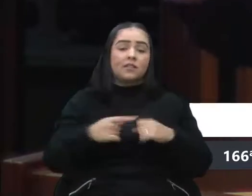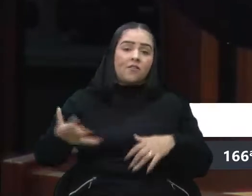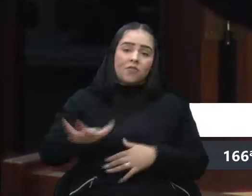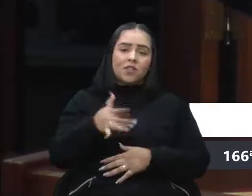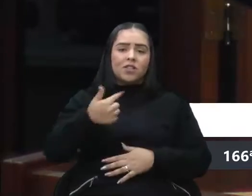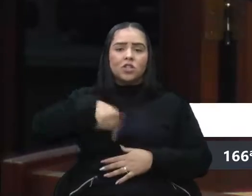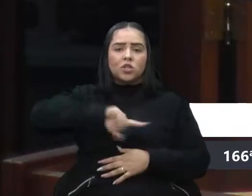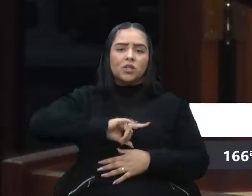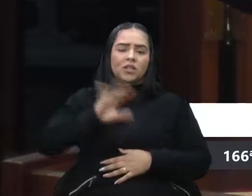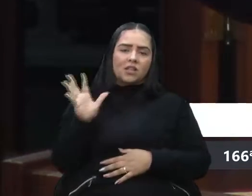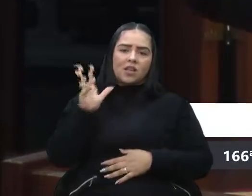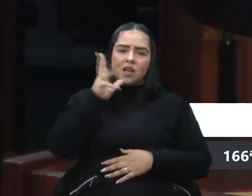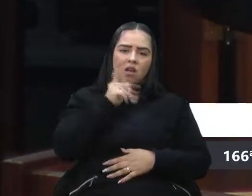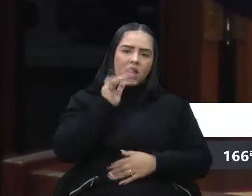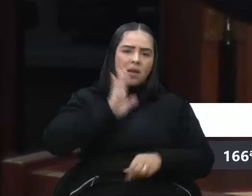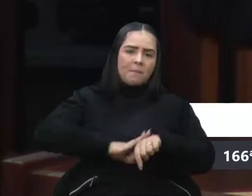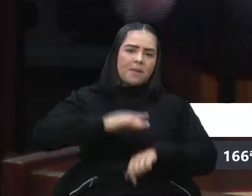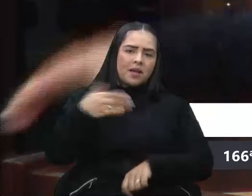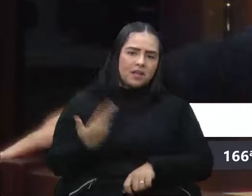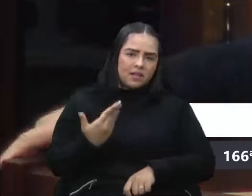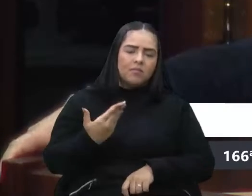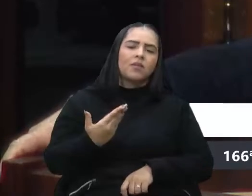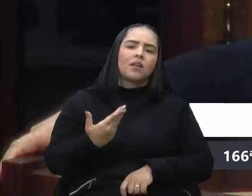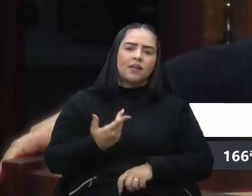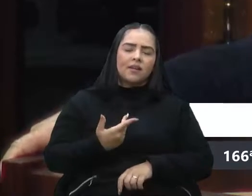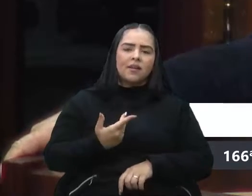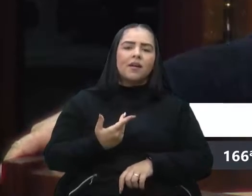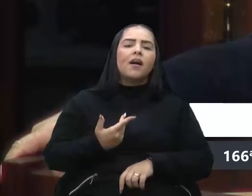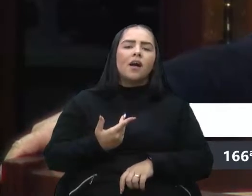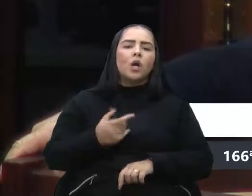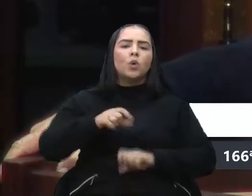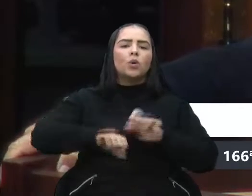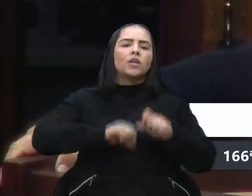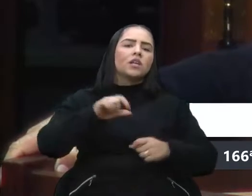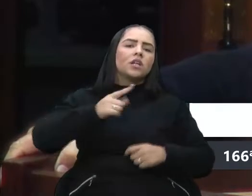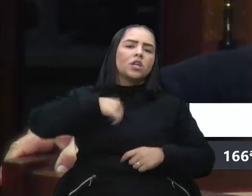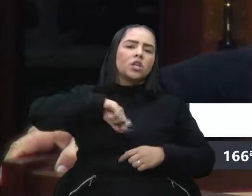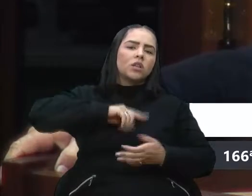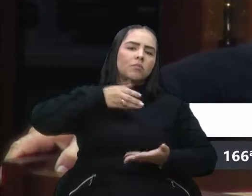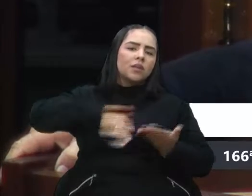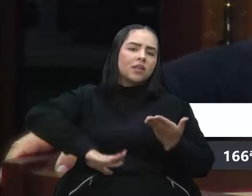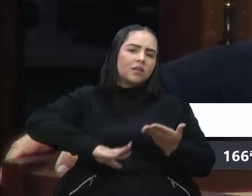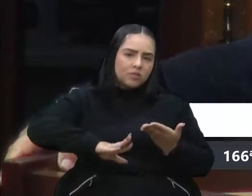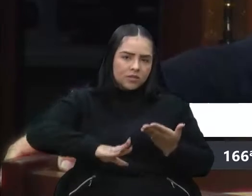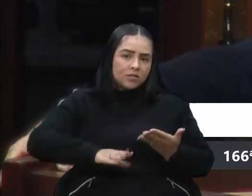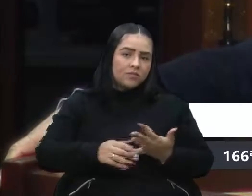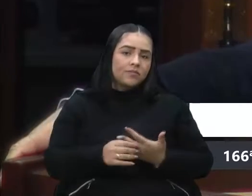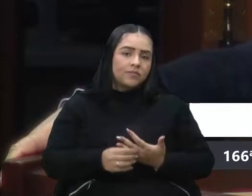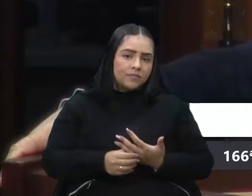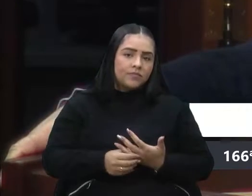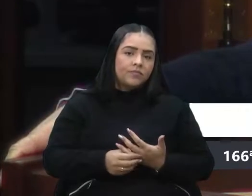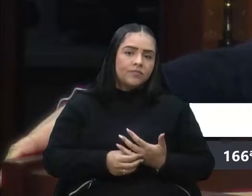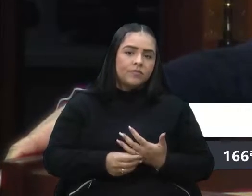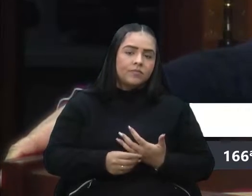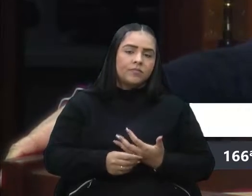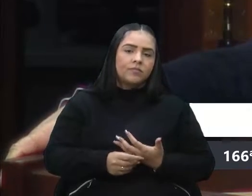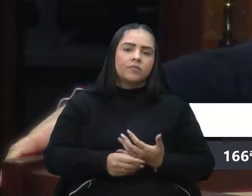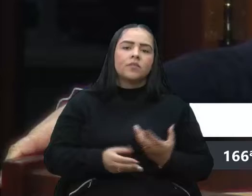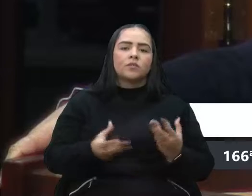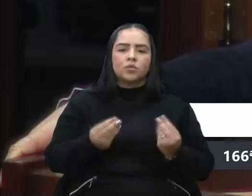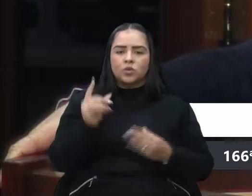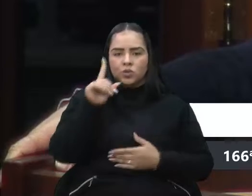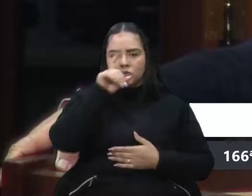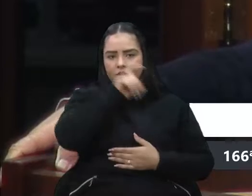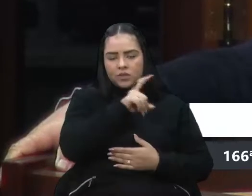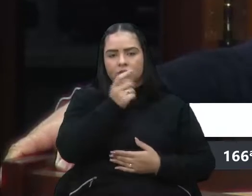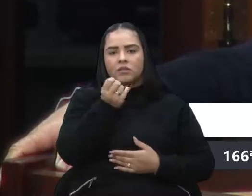demorar a próxima mais outra para buscar de volta aquilo que foi perdido. Aquilo que foi perdido. Então, é muito